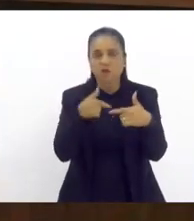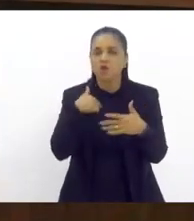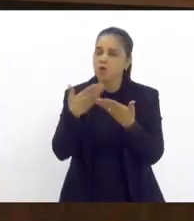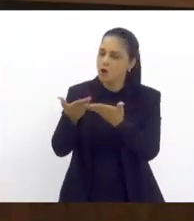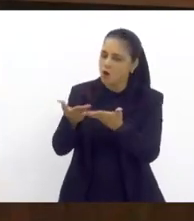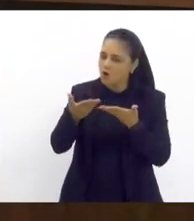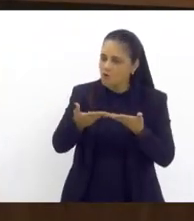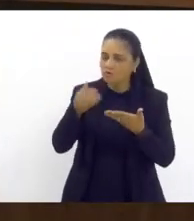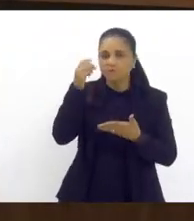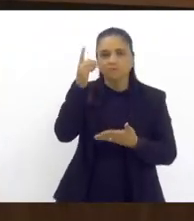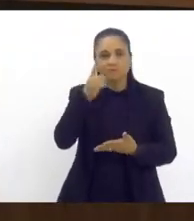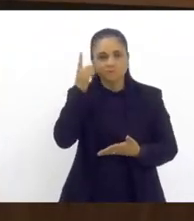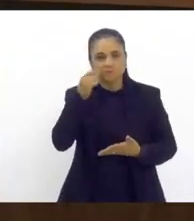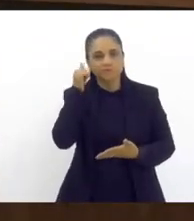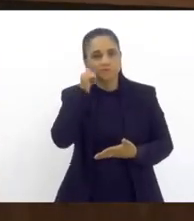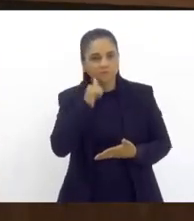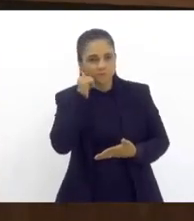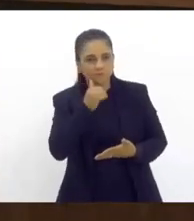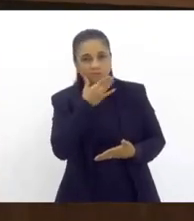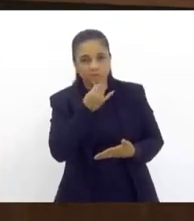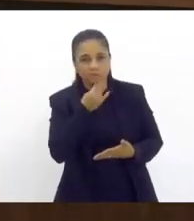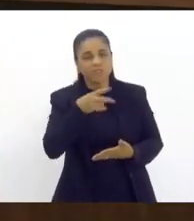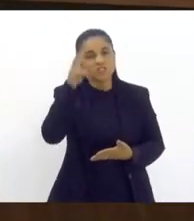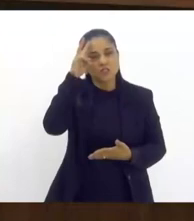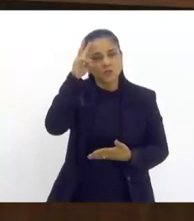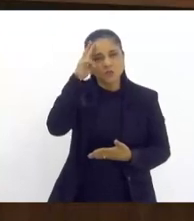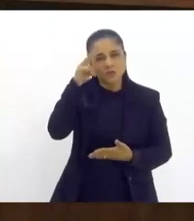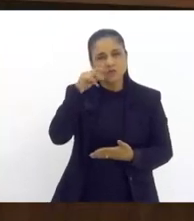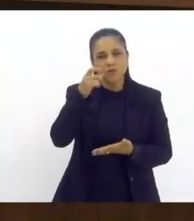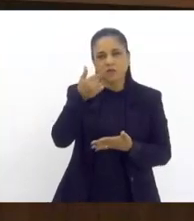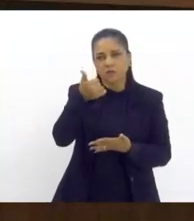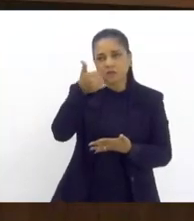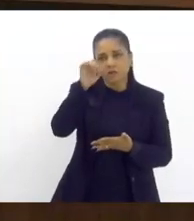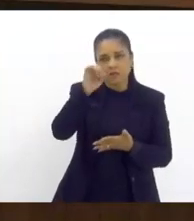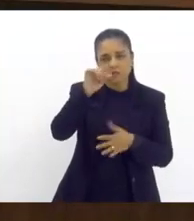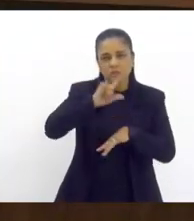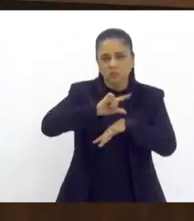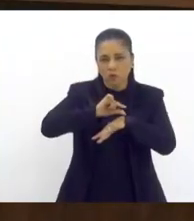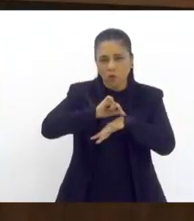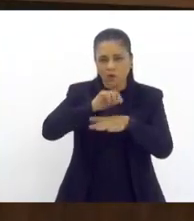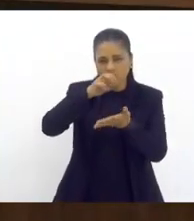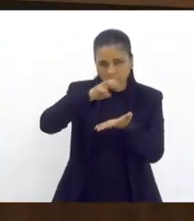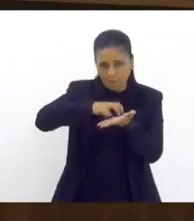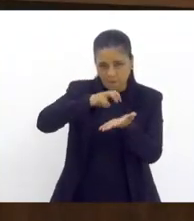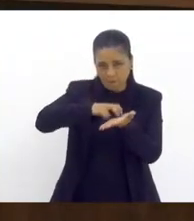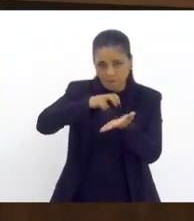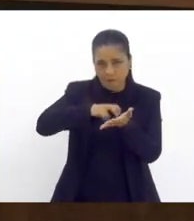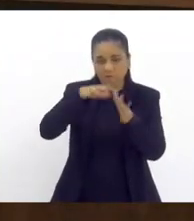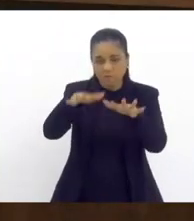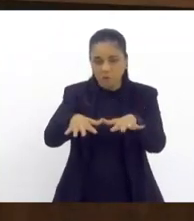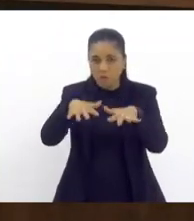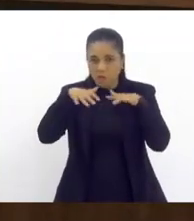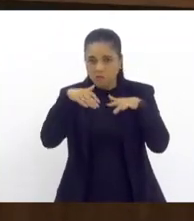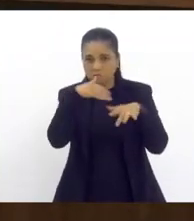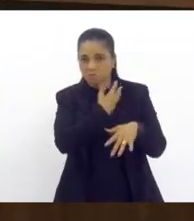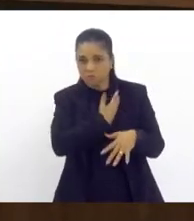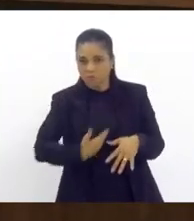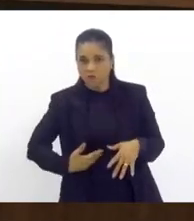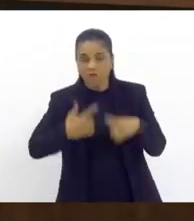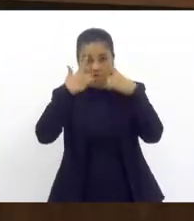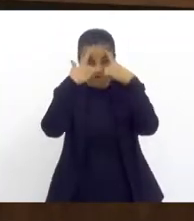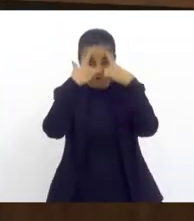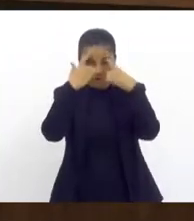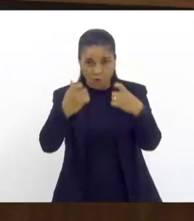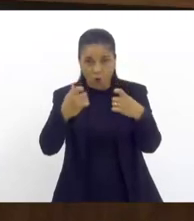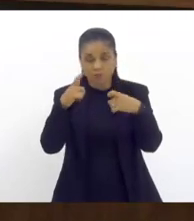deputadas e os deputados que na próxima segunda-feira, às 10 horas da manhã, realizaremos uma audiência pública sobre violência